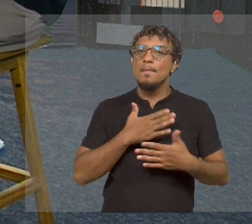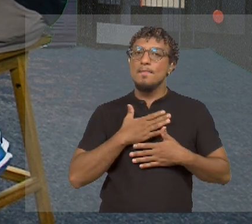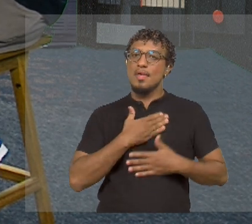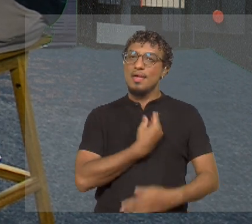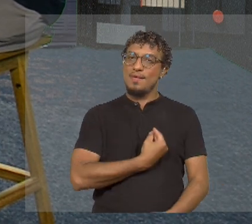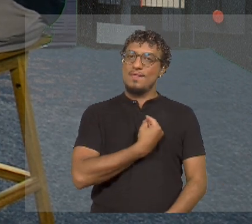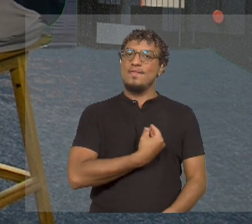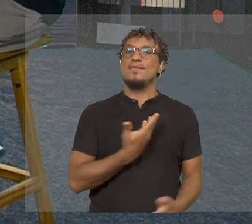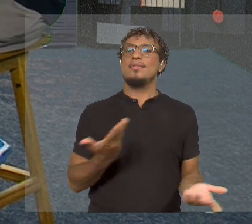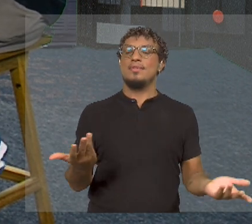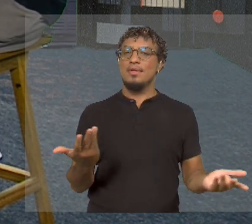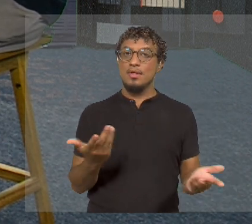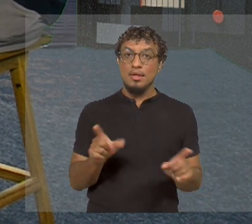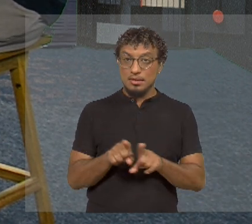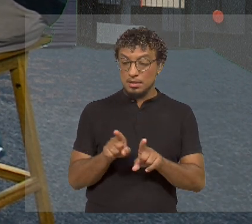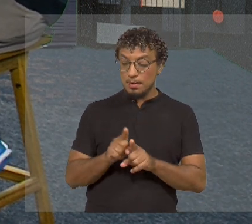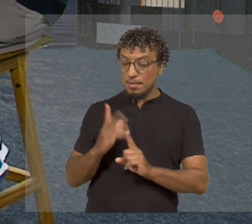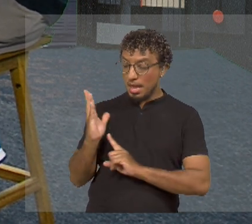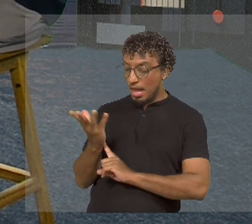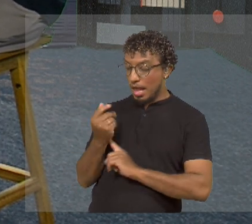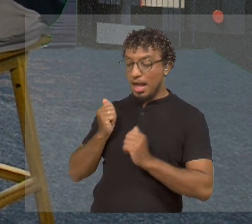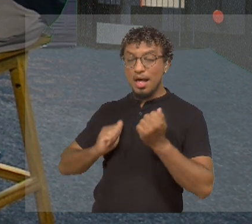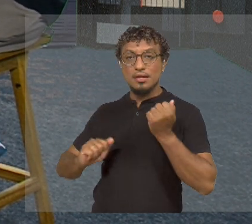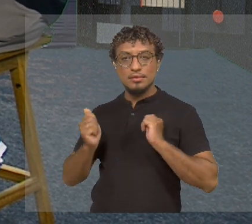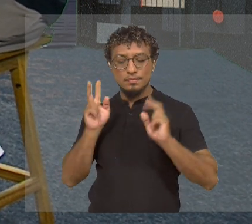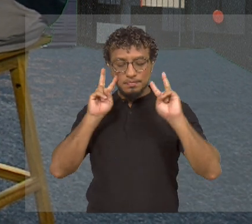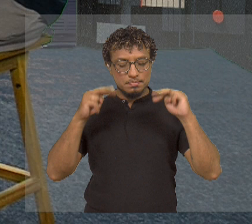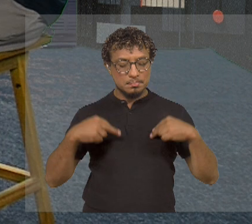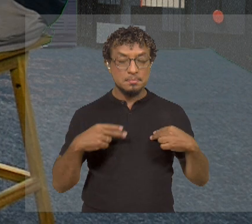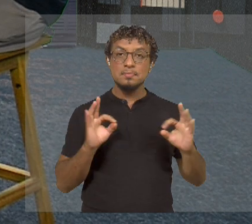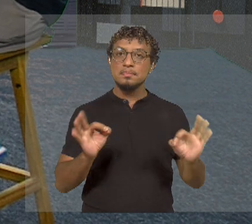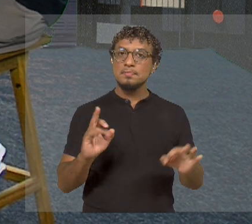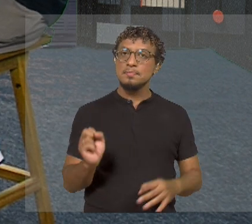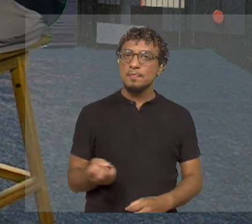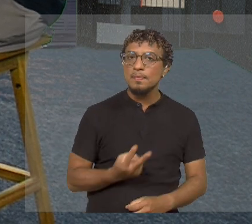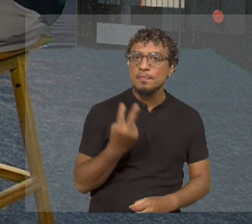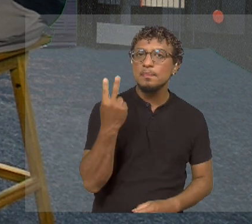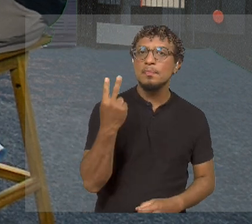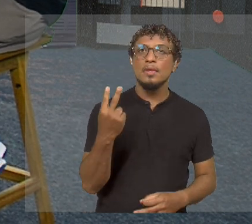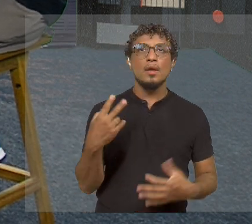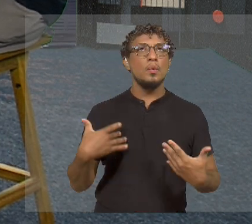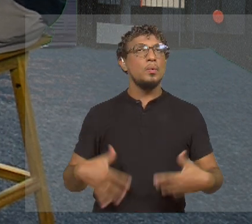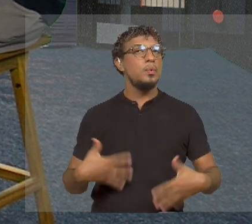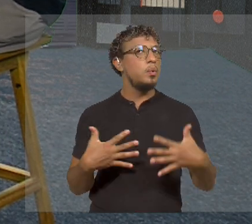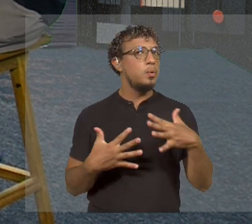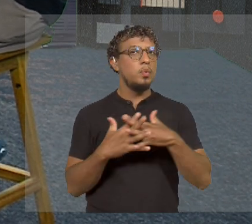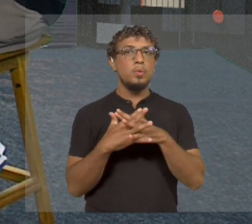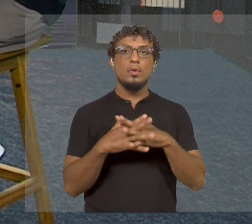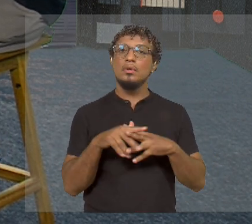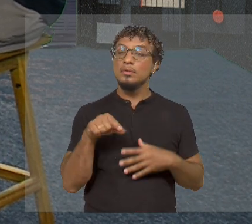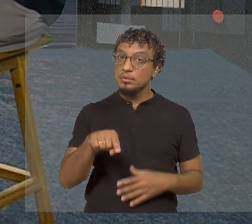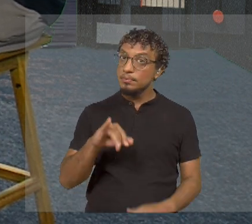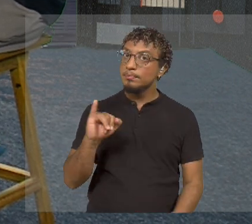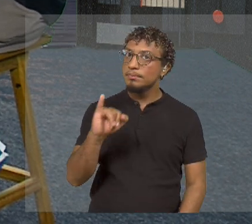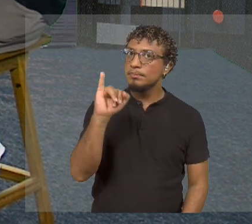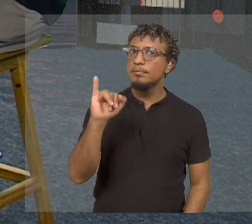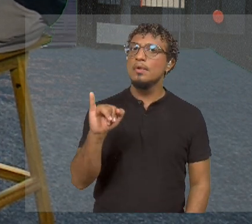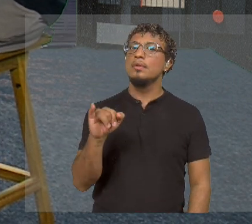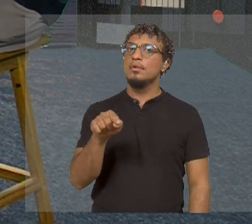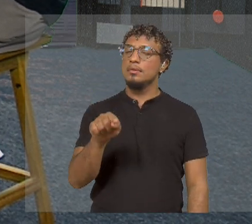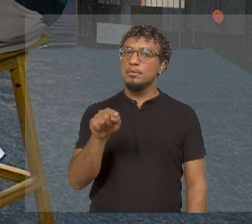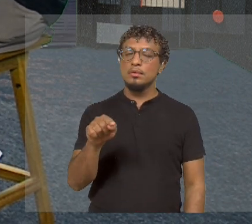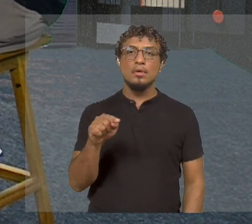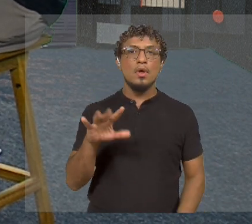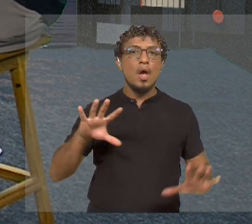minha vida. E também como artista foi eu reconhecer que eu tenho um valor muito grande. E é uma coisa muito importante que é, tipo,